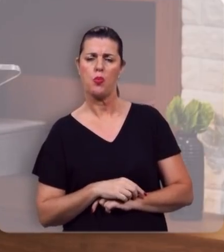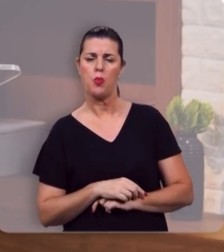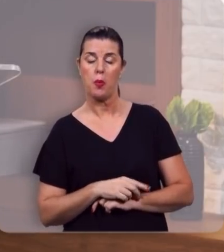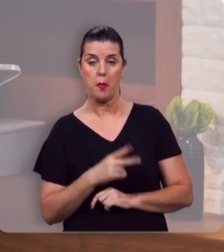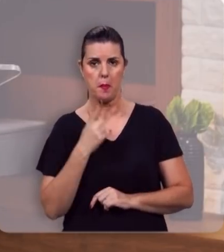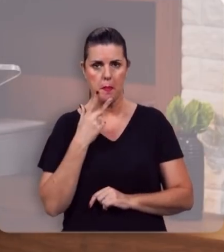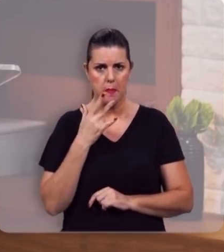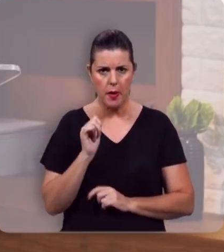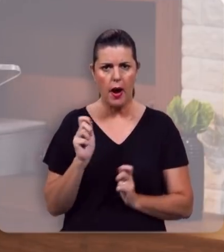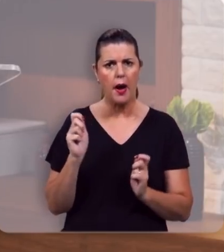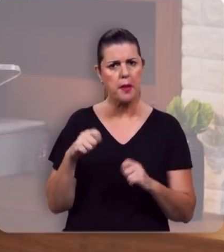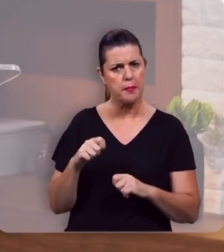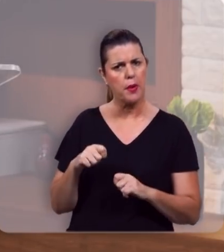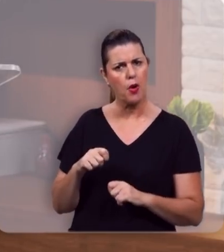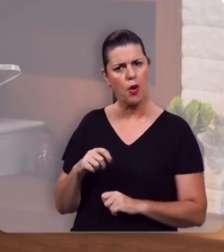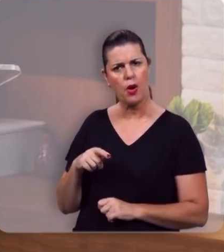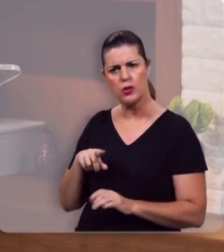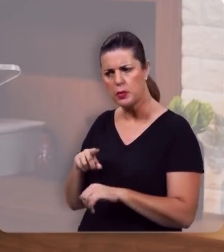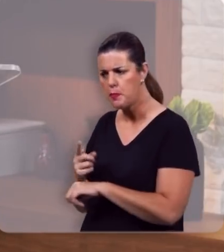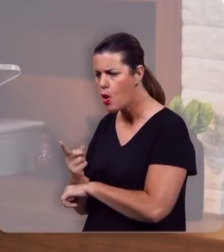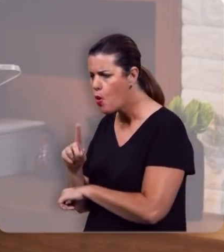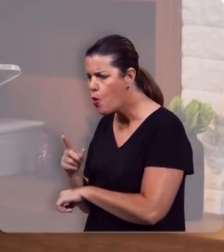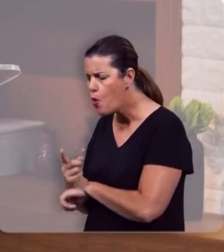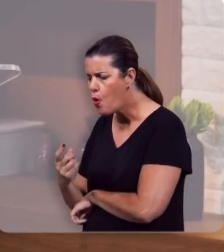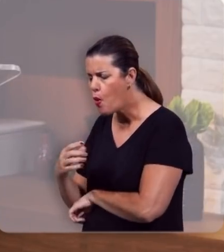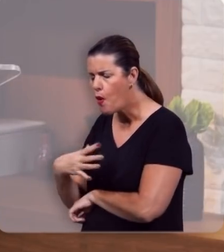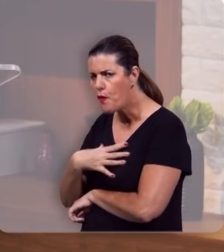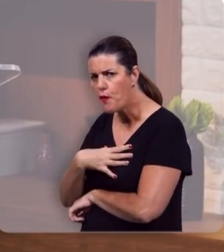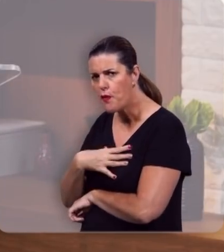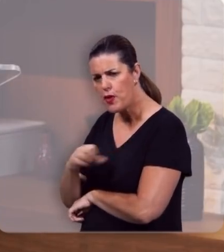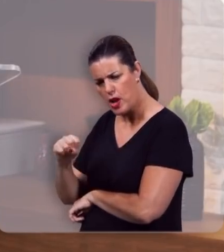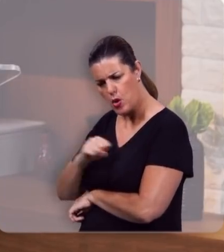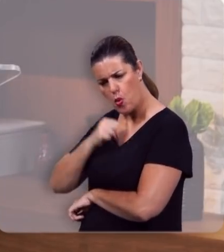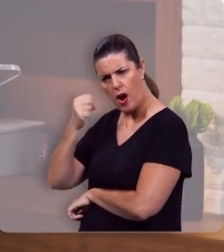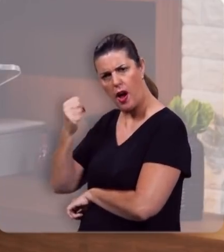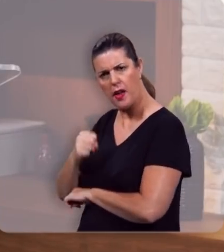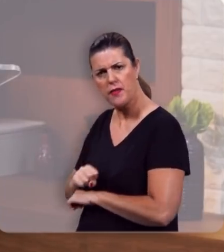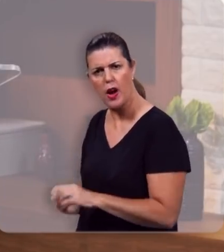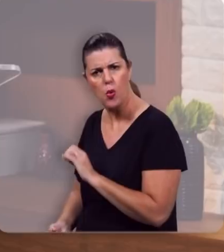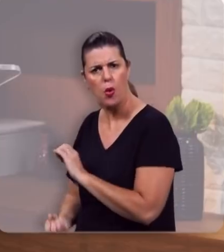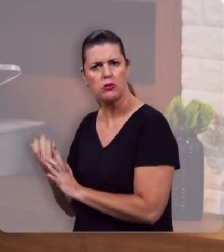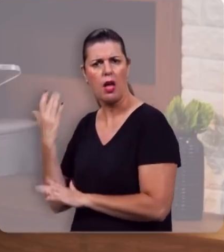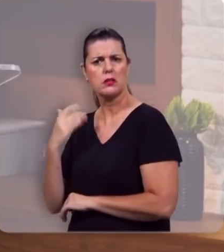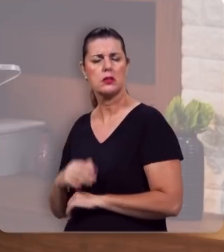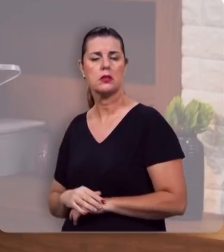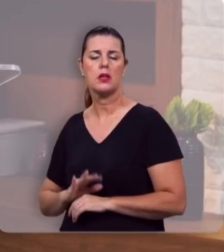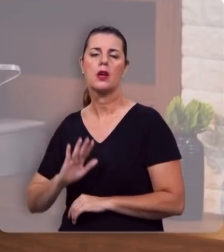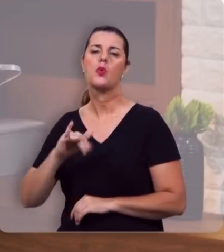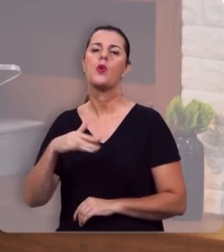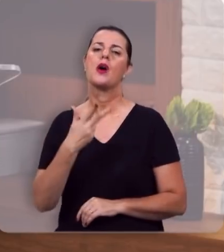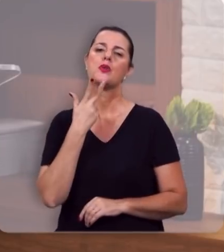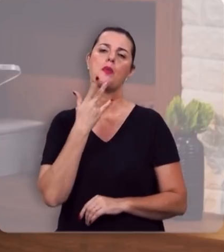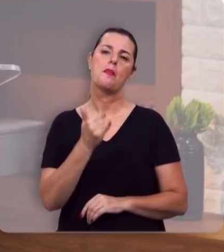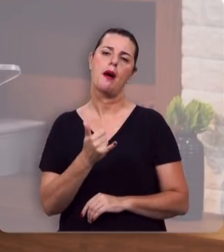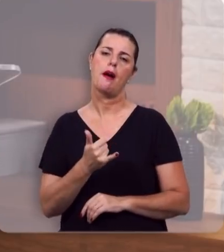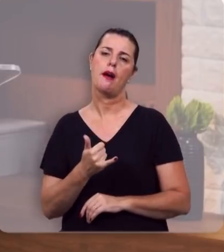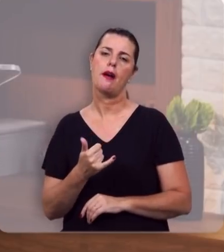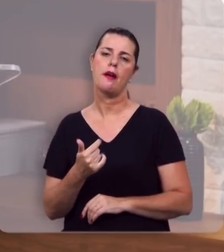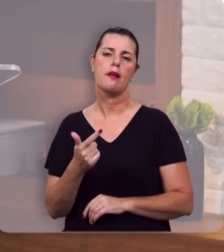Um pai pode provocar o seu filho, a sua filha, os seus filhos a ira, quando este pai não